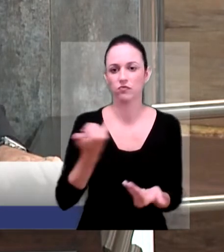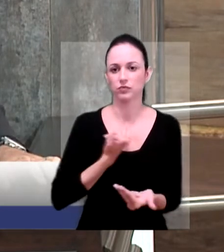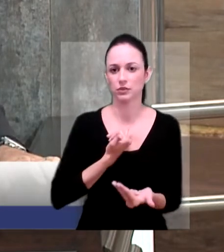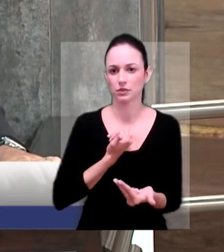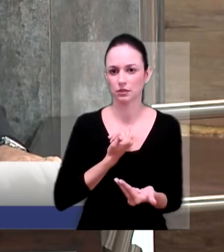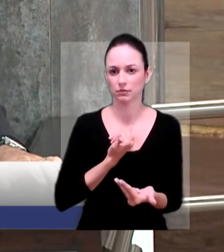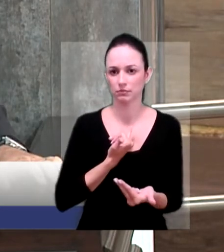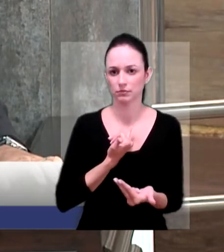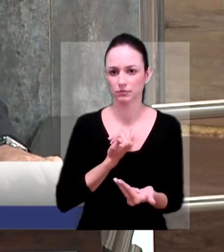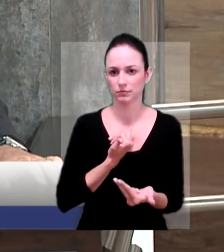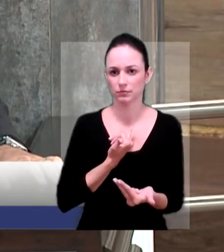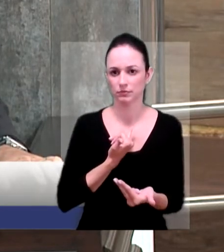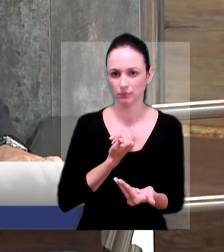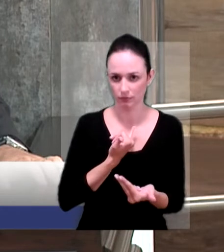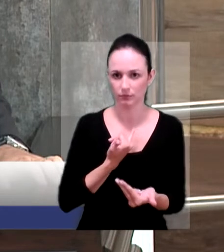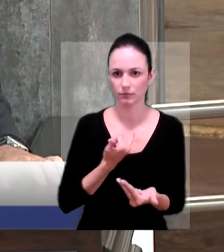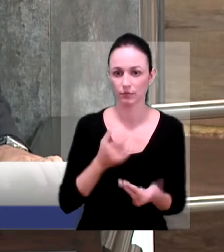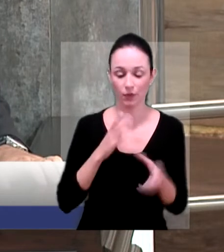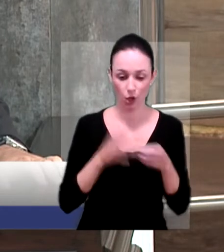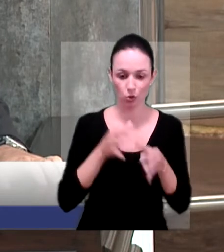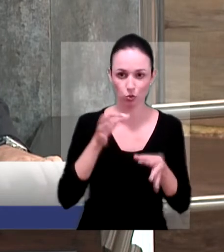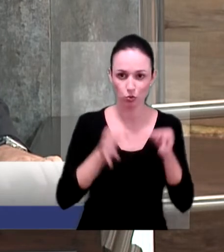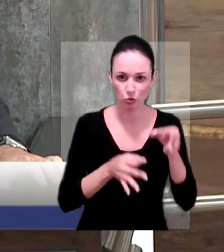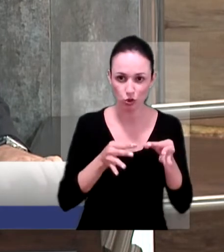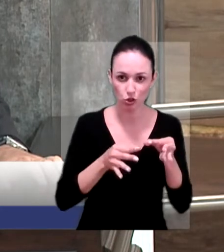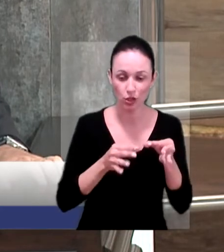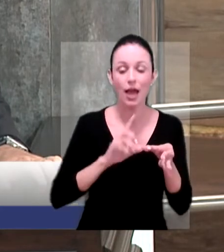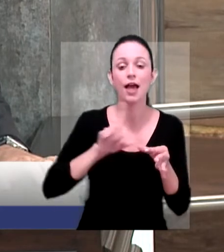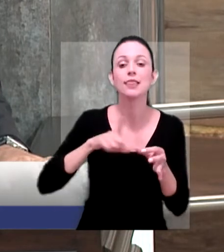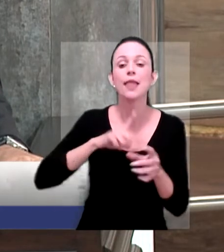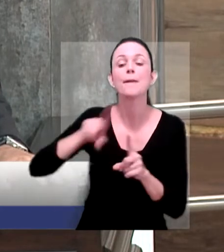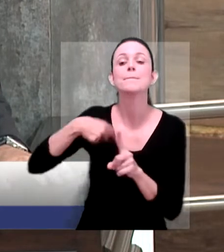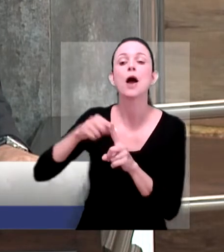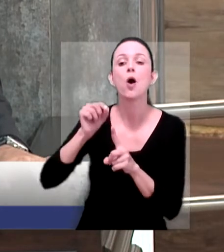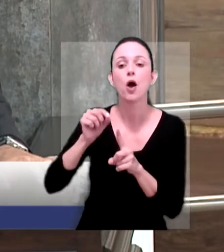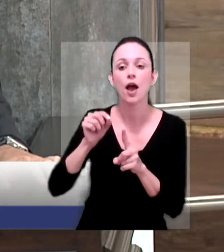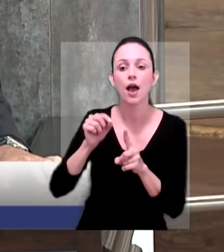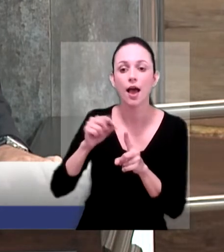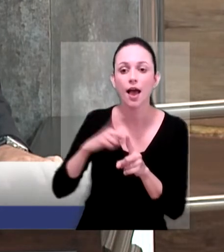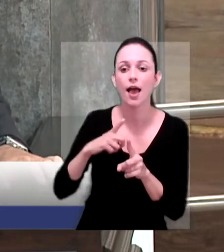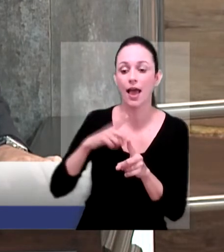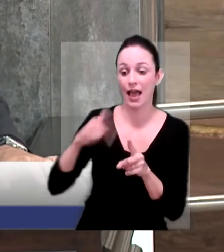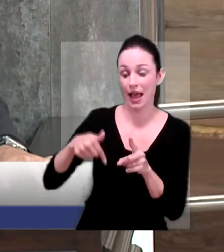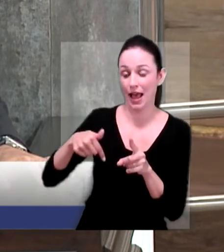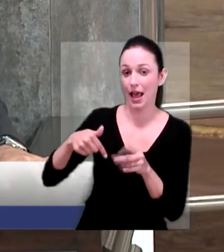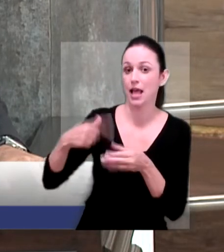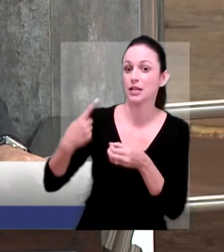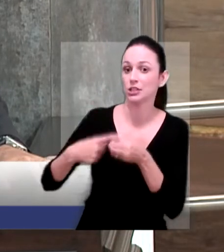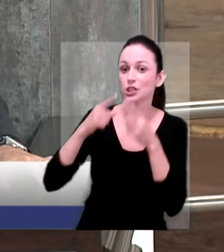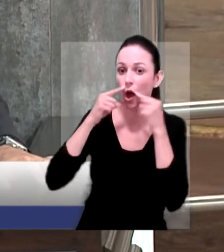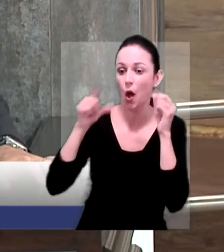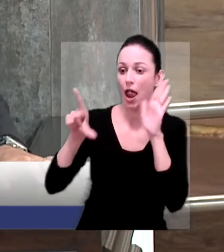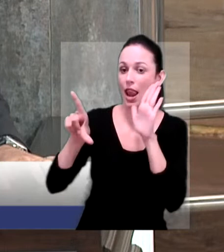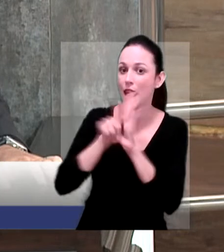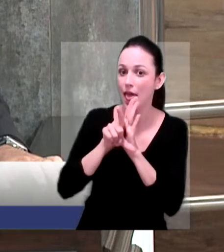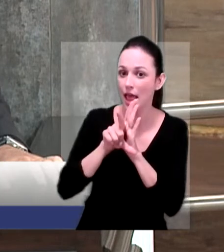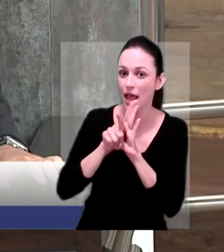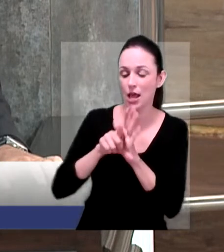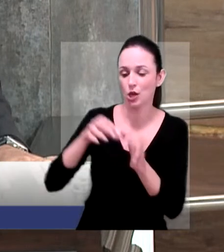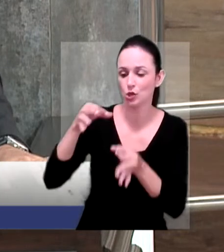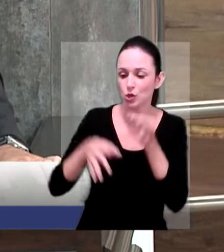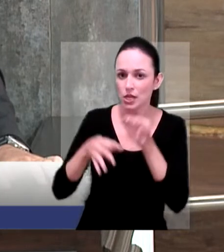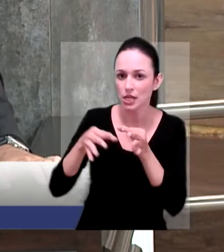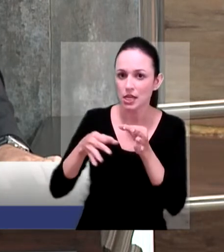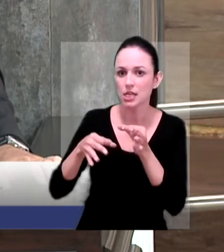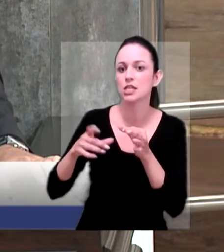nós temos a nossa cidade agraciada com leis jurídicas fora do legislativo. E se essa